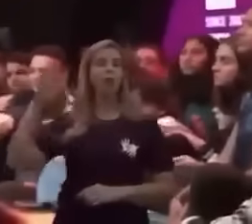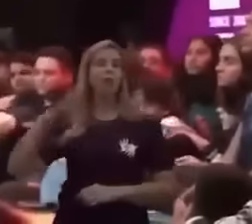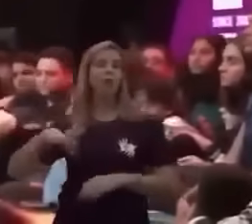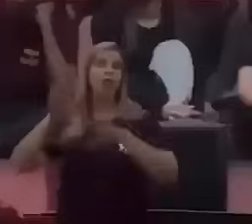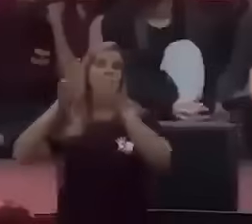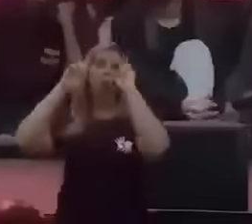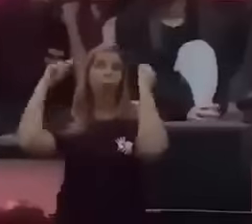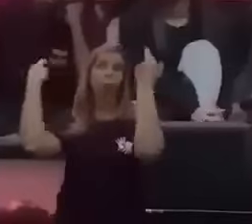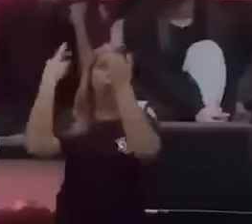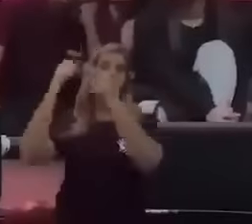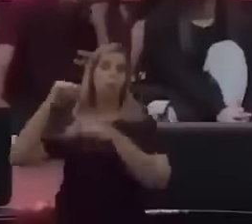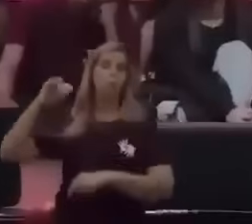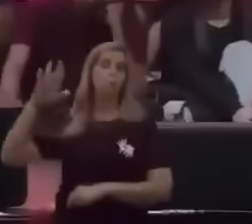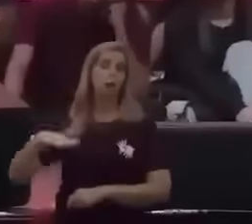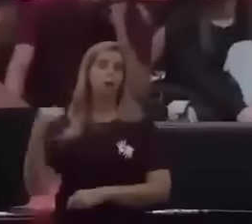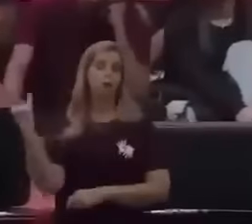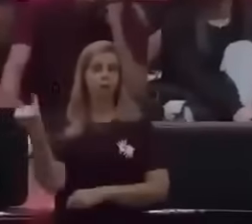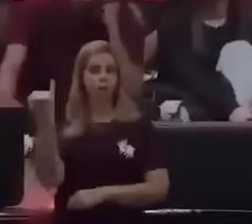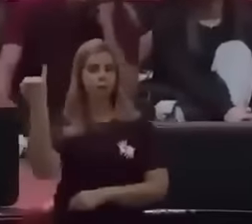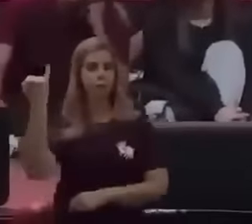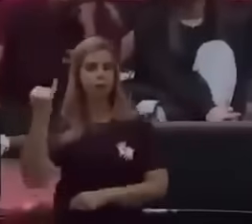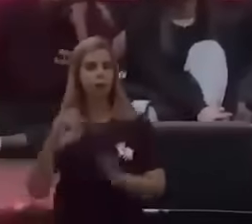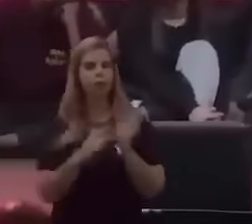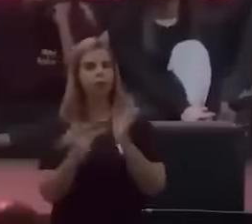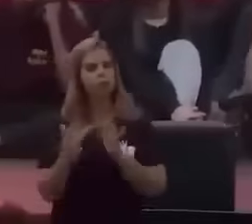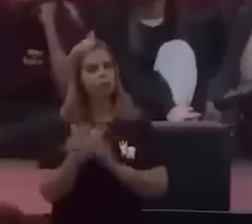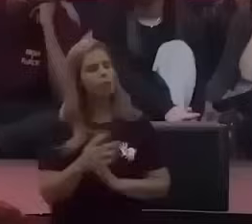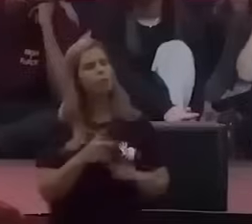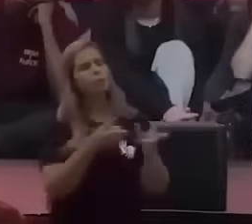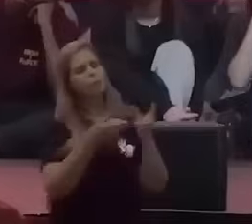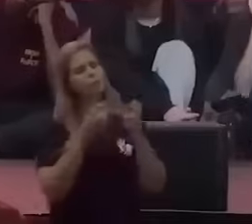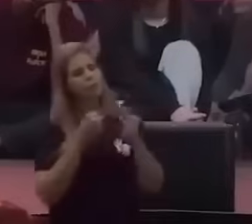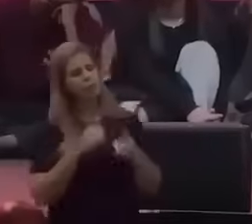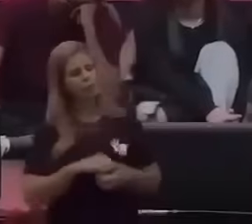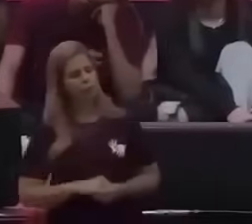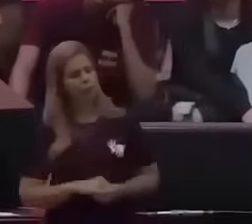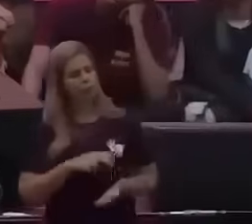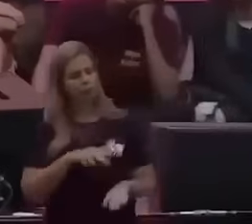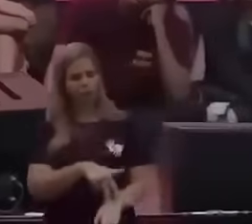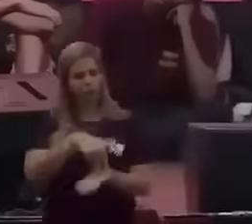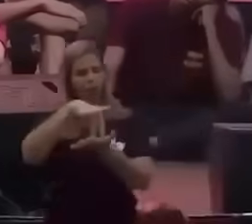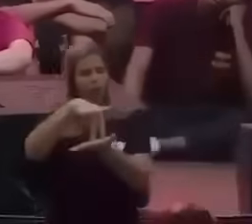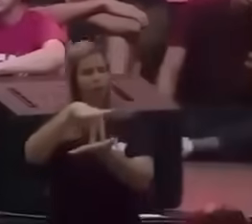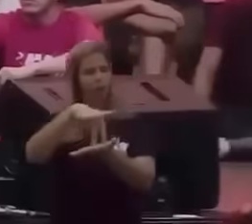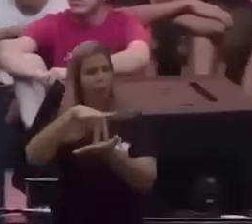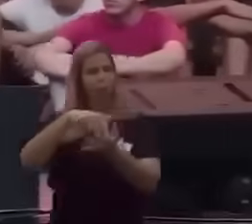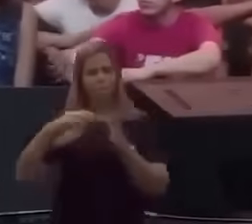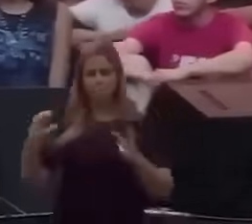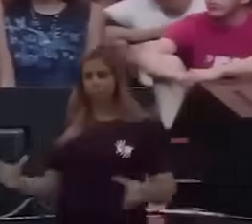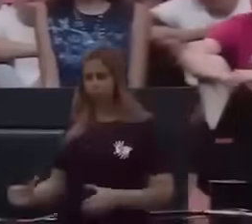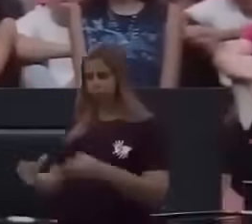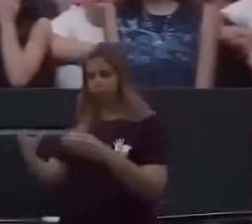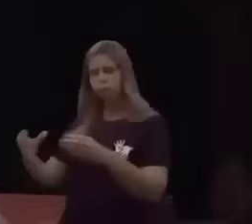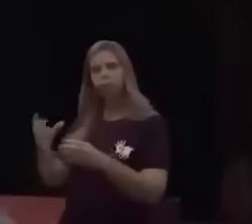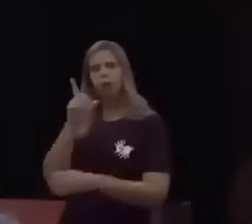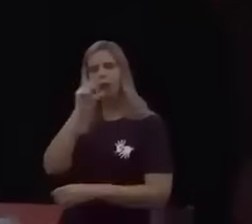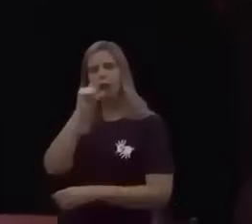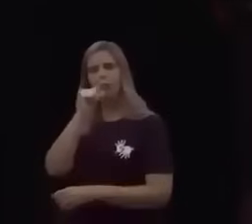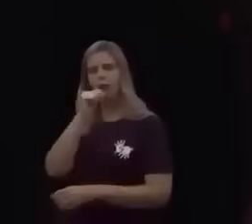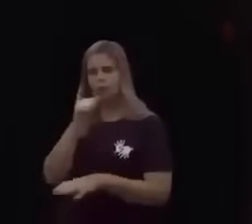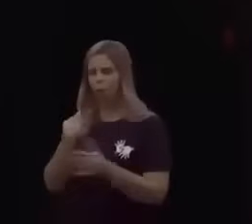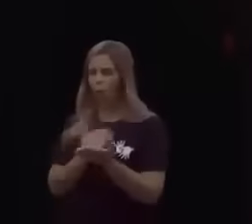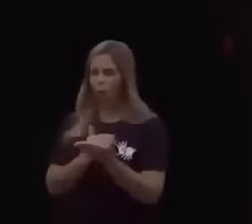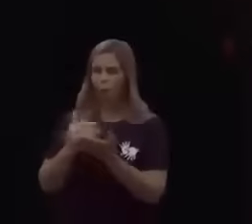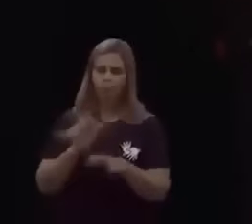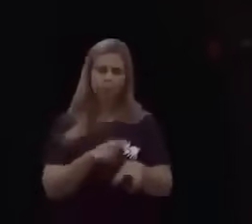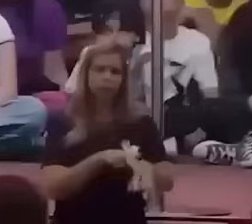no reino? E quando Jesus percebe que eles estão antenados no outro canal, Jesus se levanta da mesa, pega a bacia, cinge com a toalha e começa a